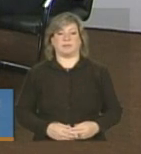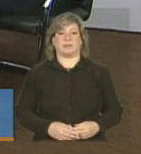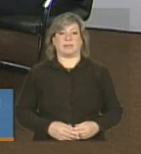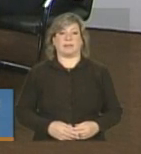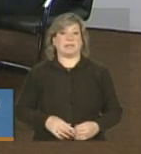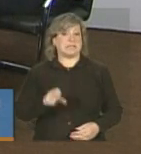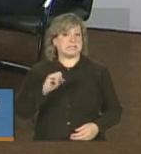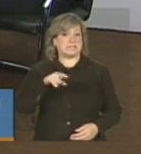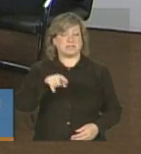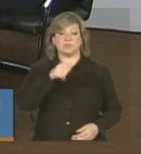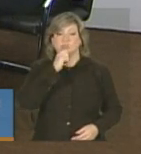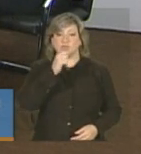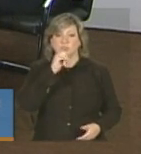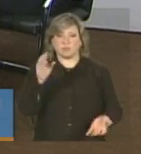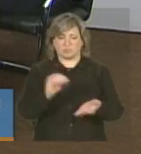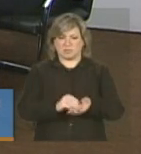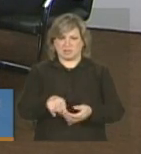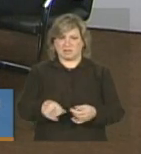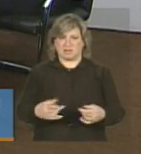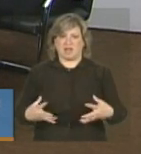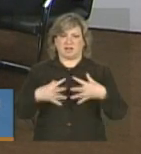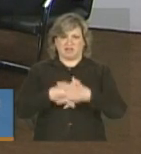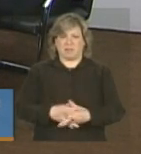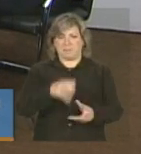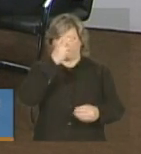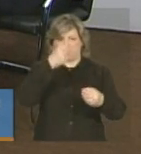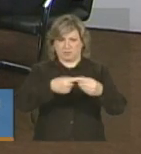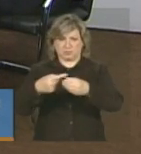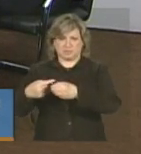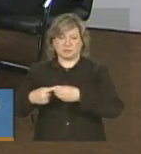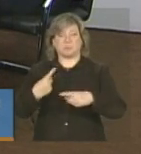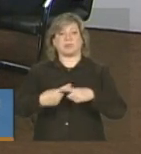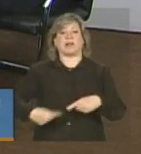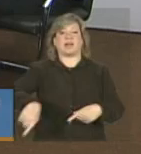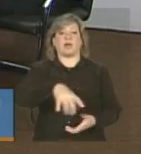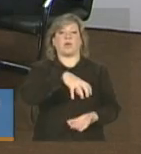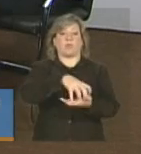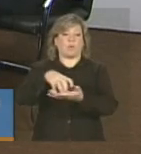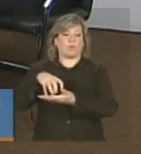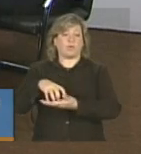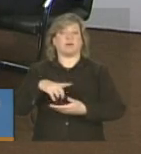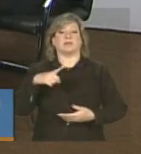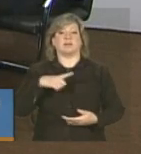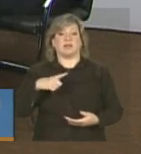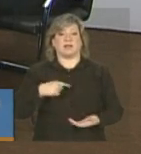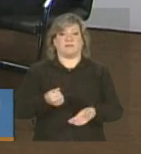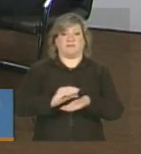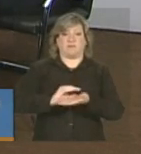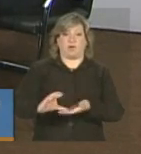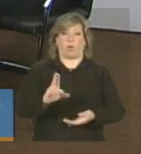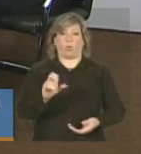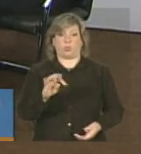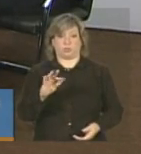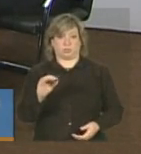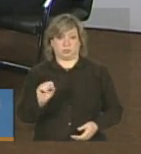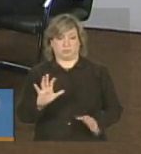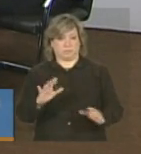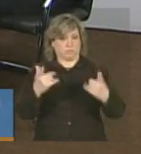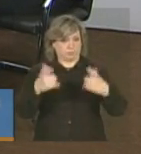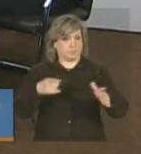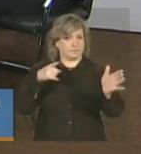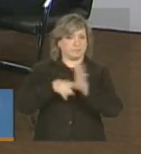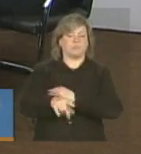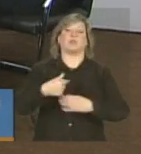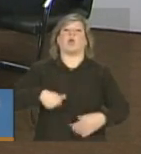seja computado, é prejuízo para o município, pois nestes grupos há investimentos e custos. Vou repetir. Gostaríamos